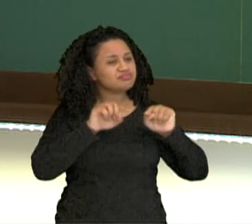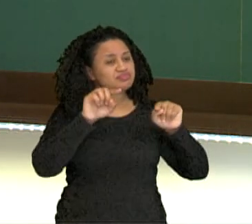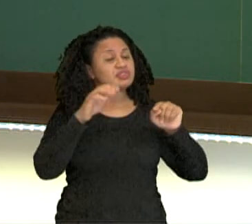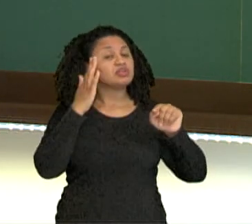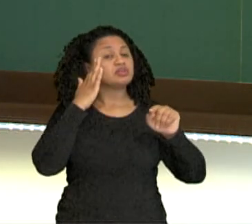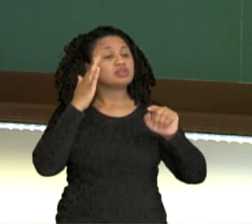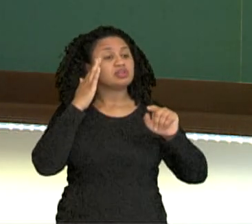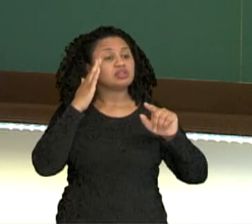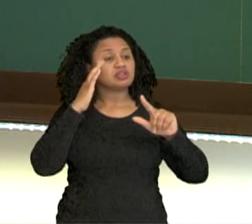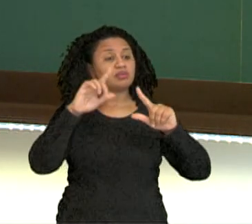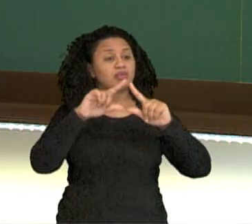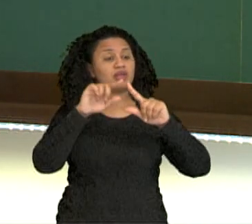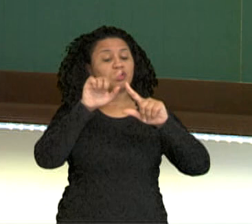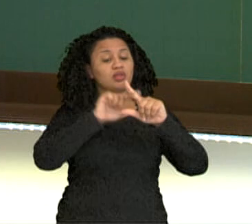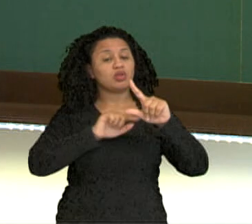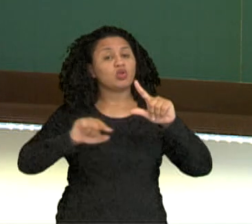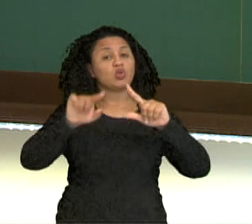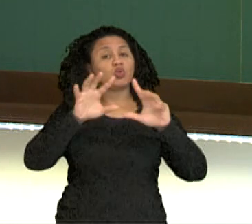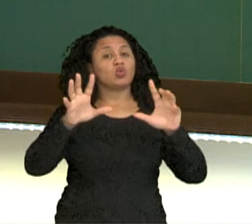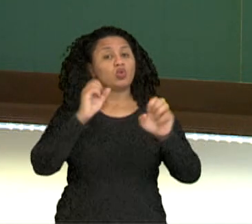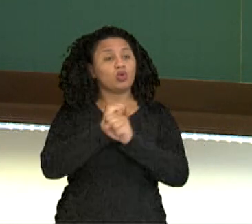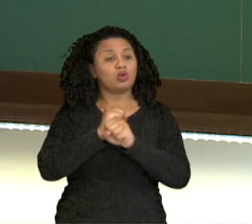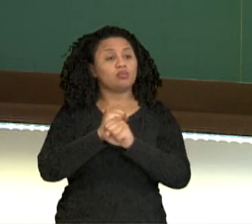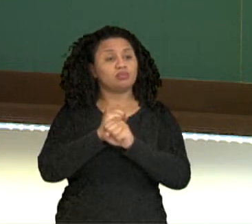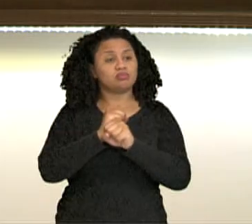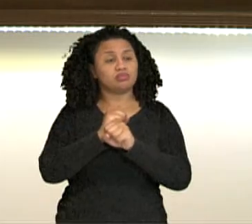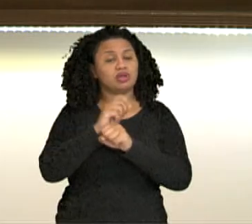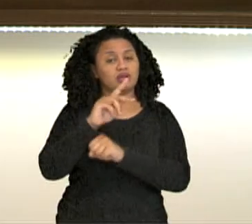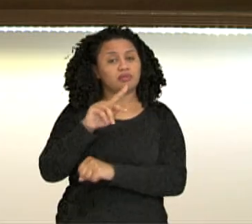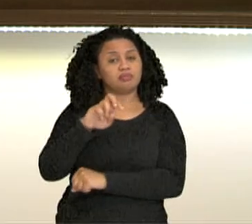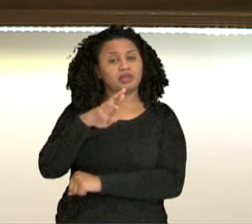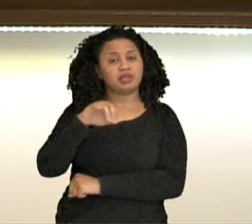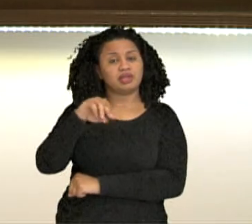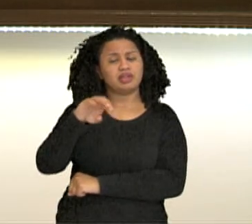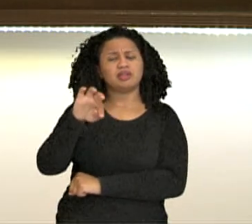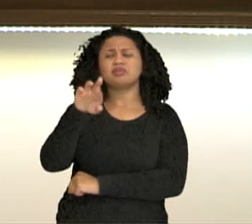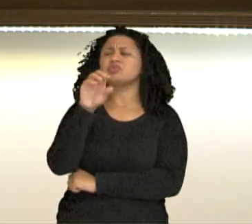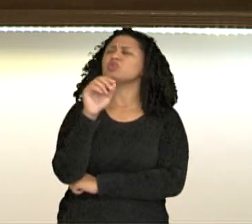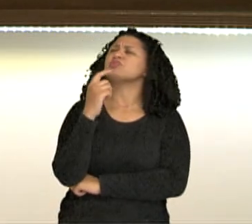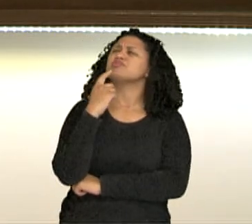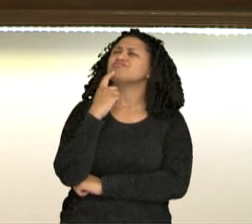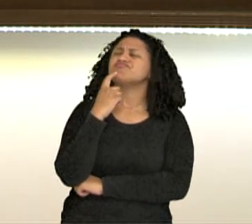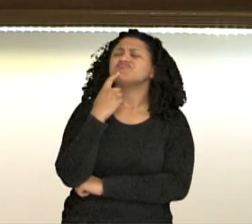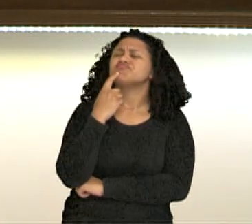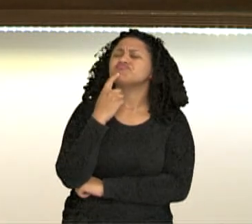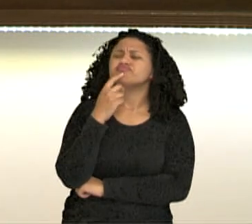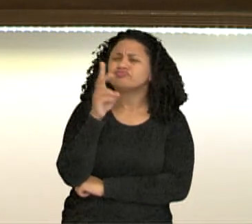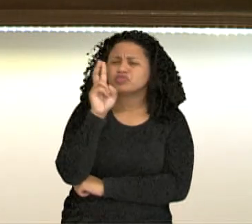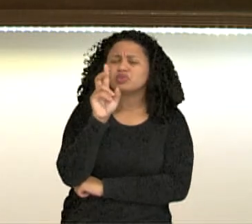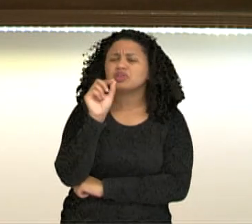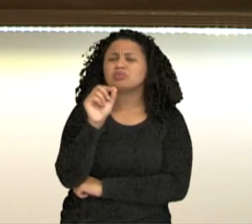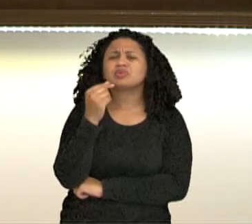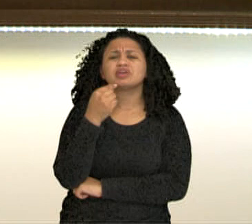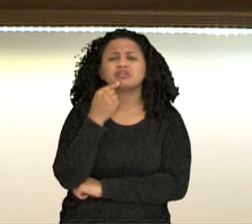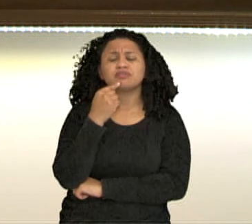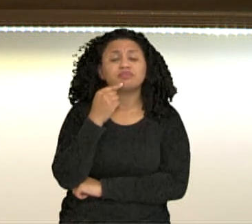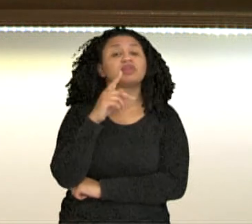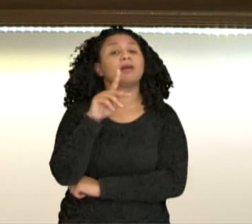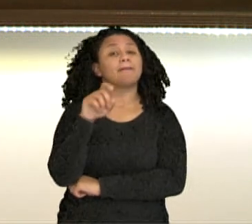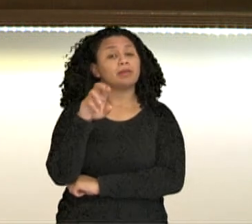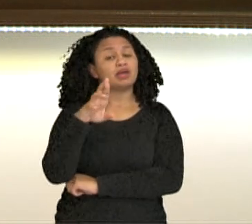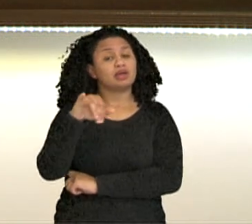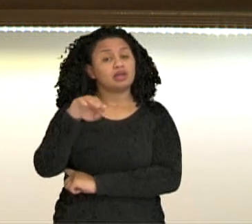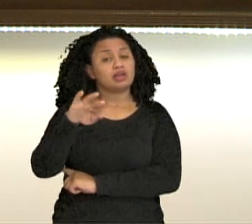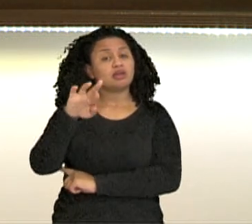perímetro é 48 centímetros. Perímetro. Ai, professora, me deu um branco agora. O que é perímetro? Perímetro